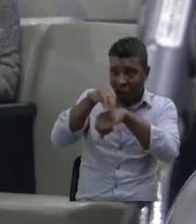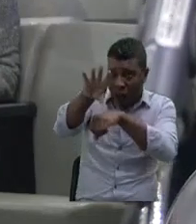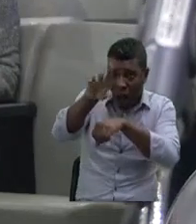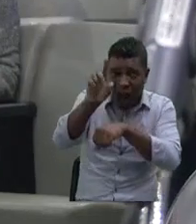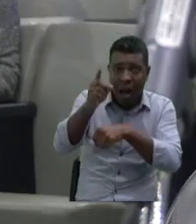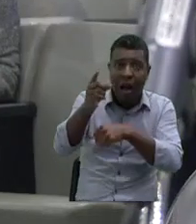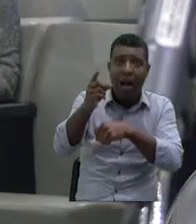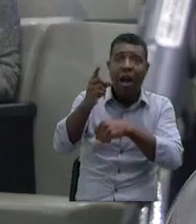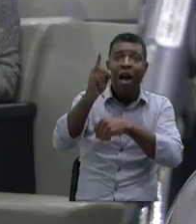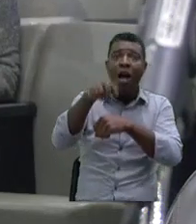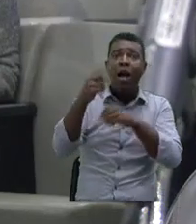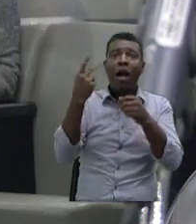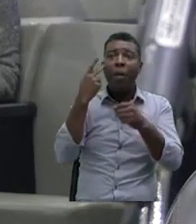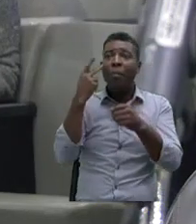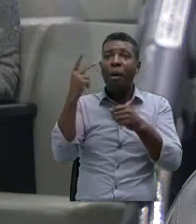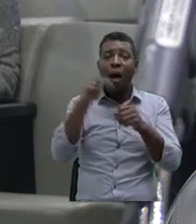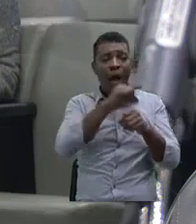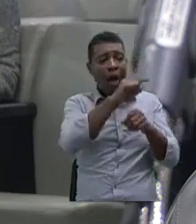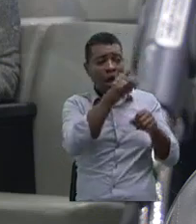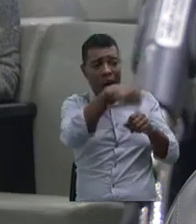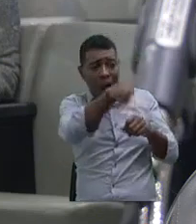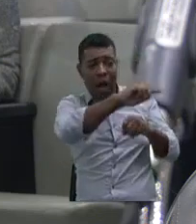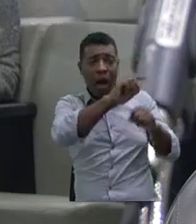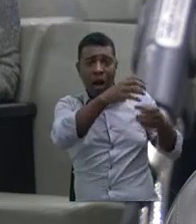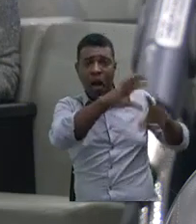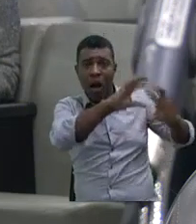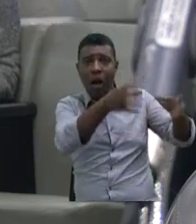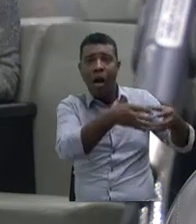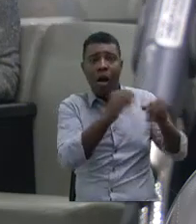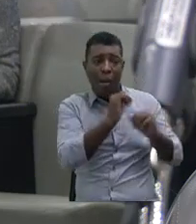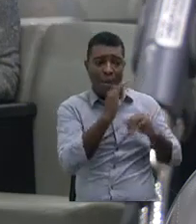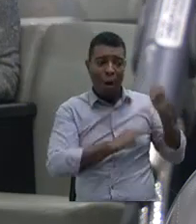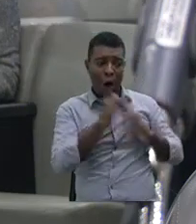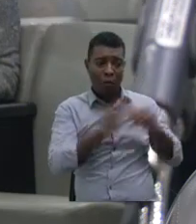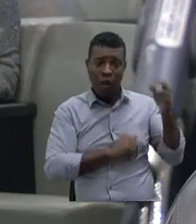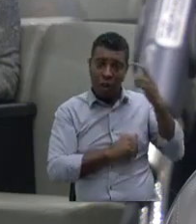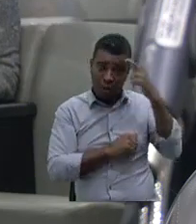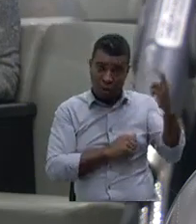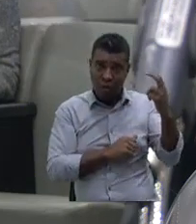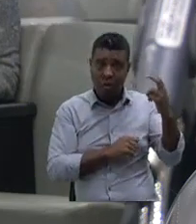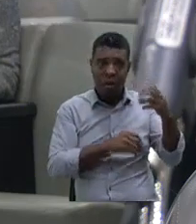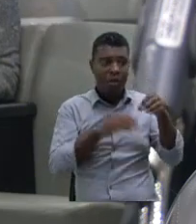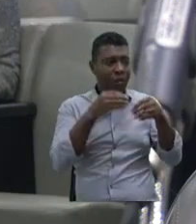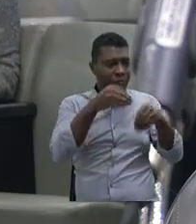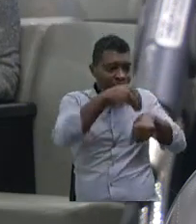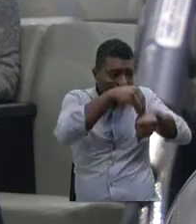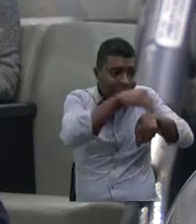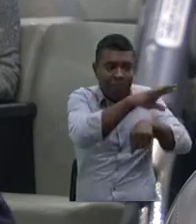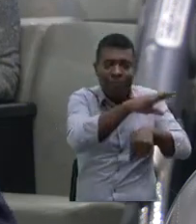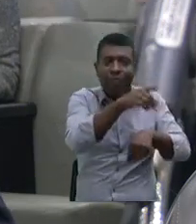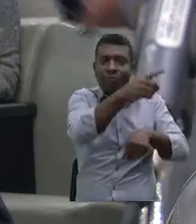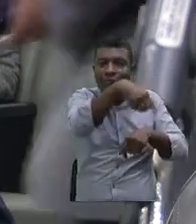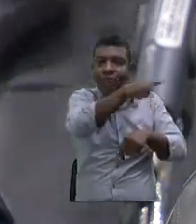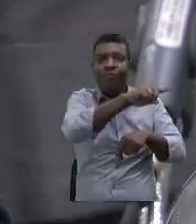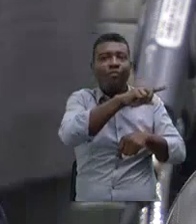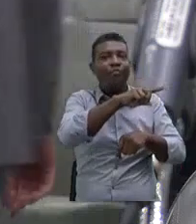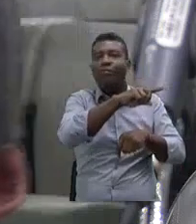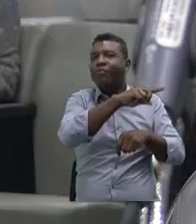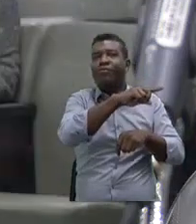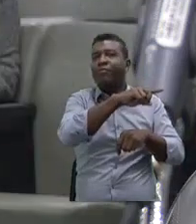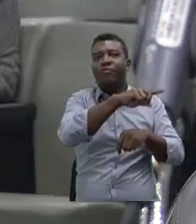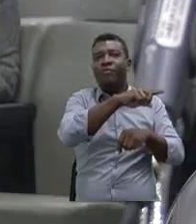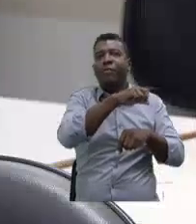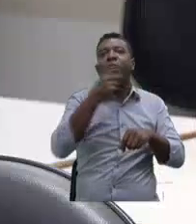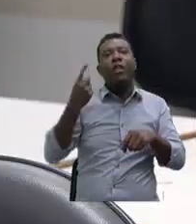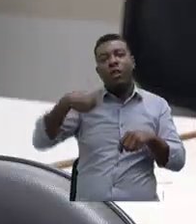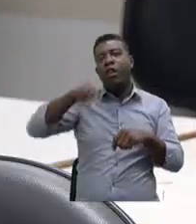delas, aos profissionais da cultura, porque a gente tem clareza do esforço, da dedicação e dos